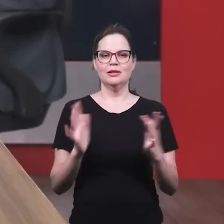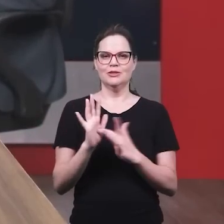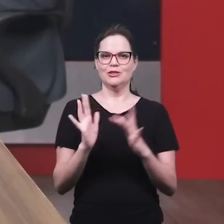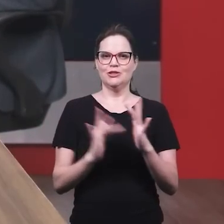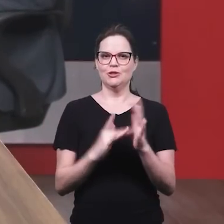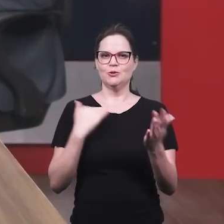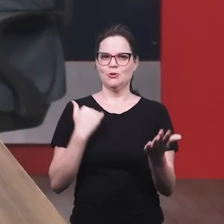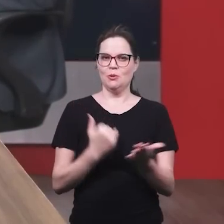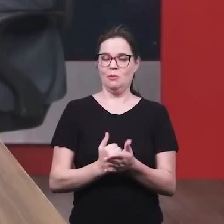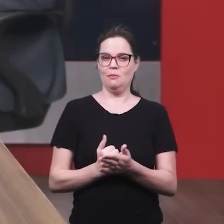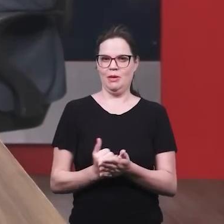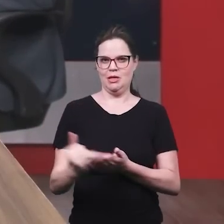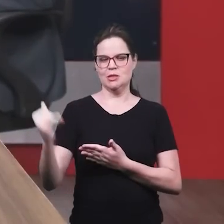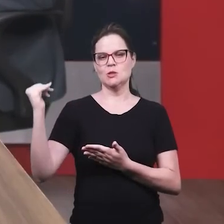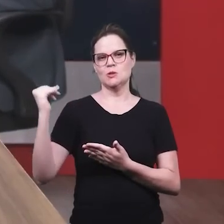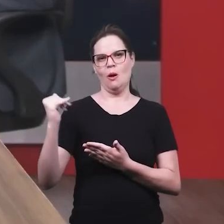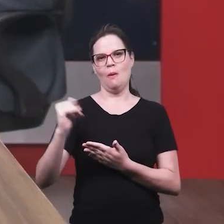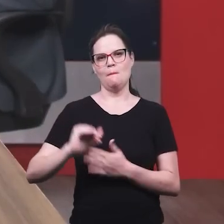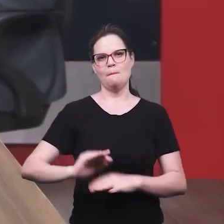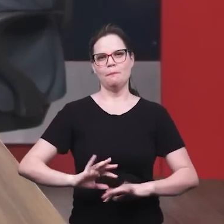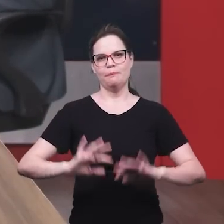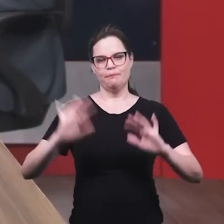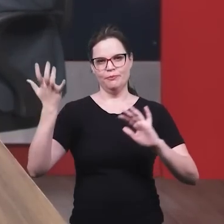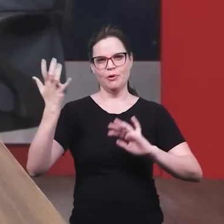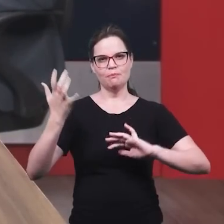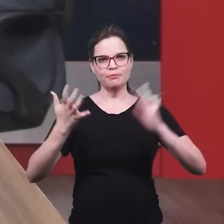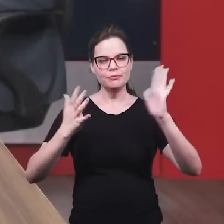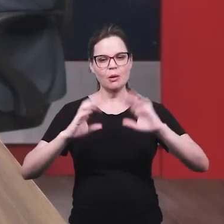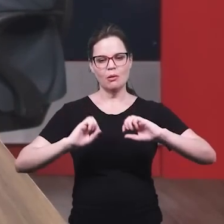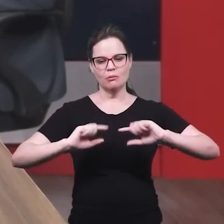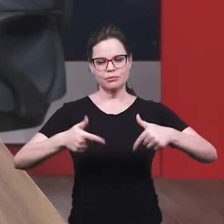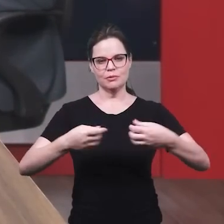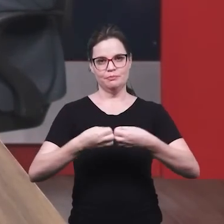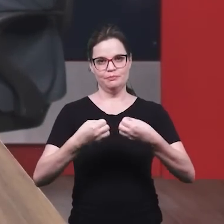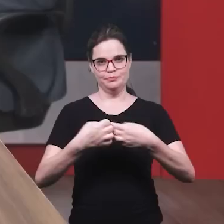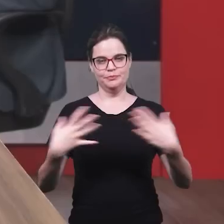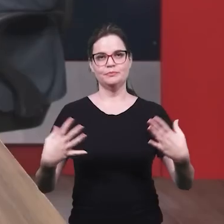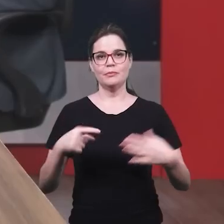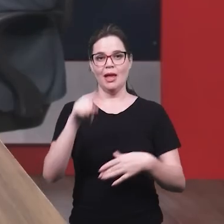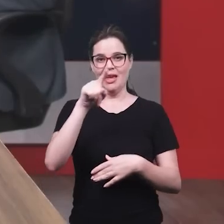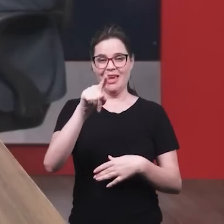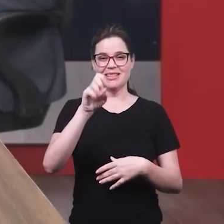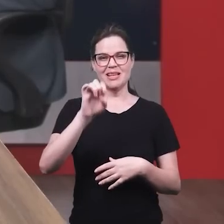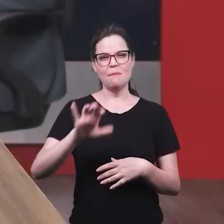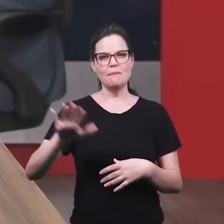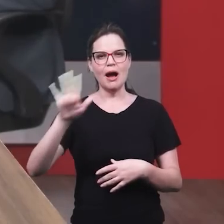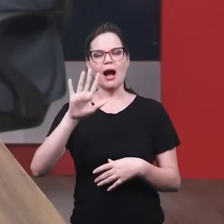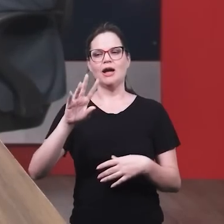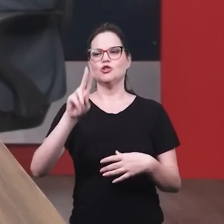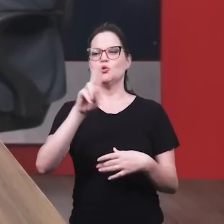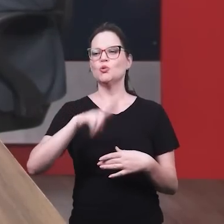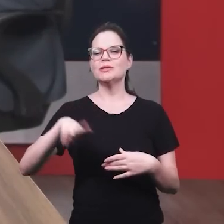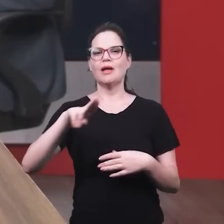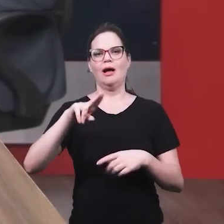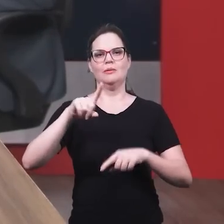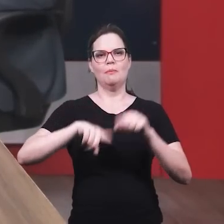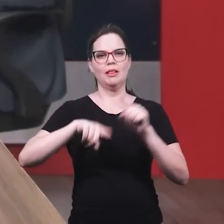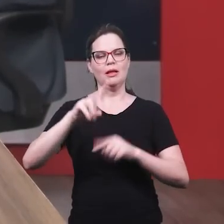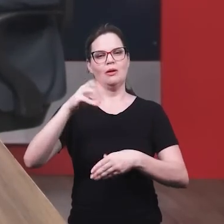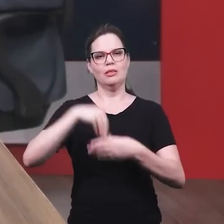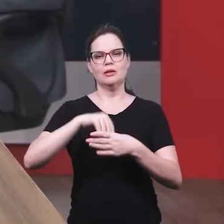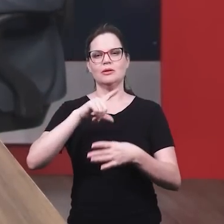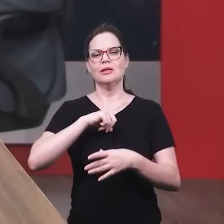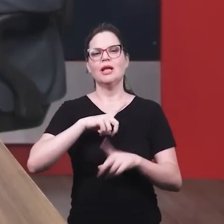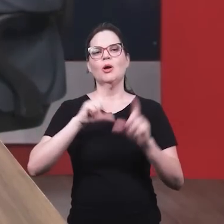seus sinais. As figuras, elas têm um caráter que aponta profeticamente de uma forma extraordinária. Por